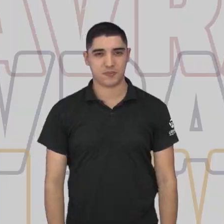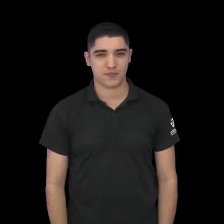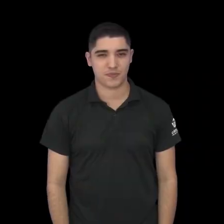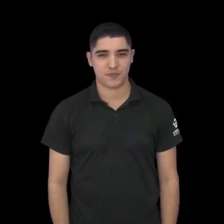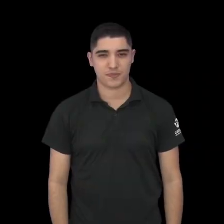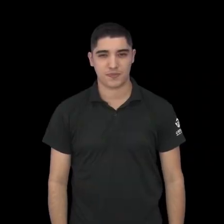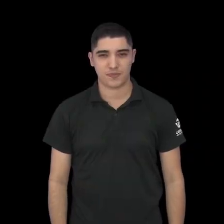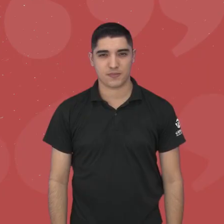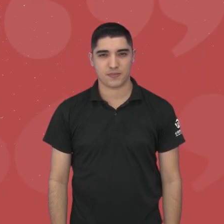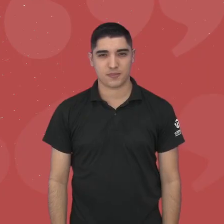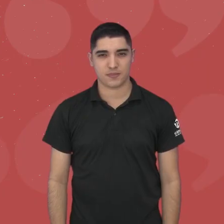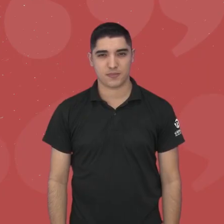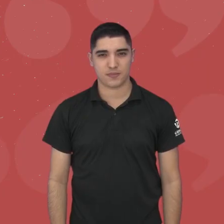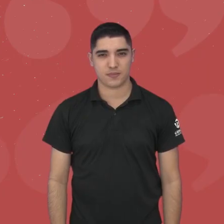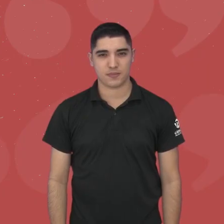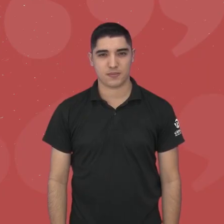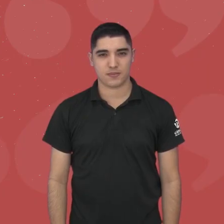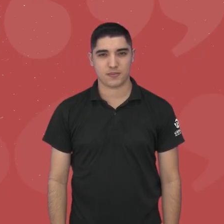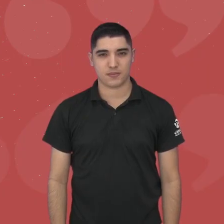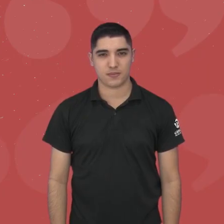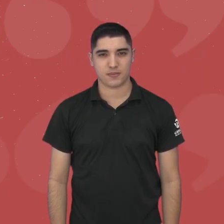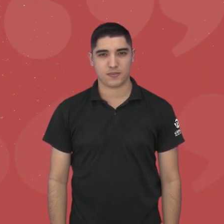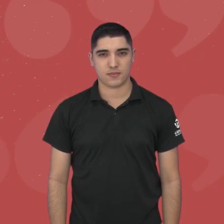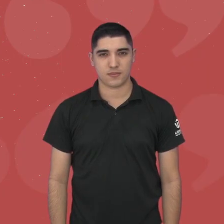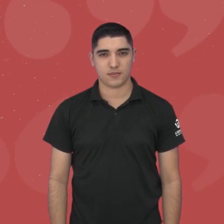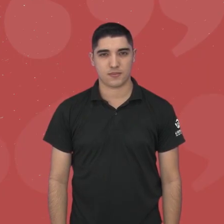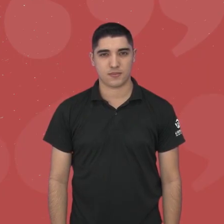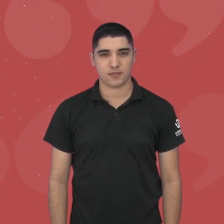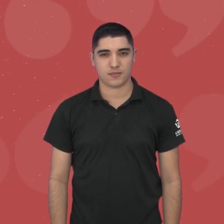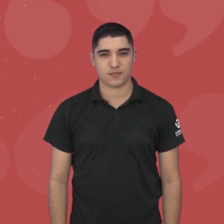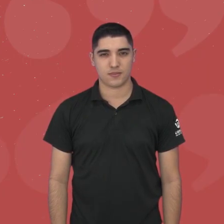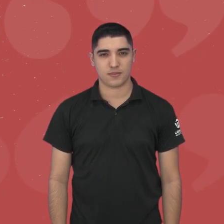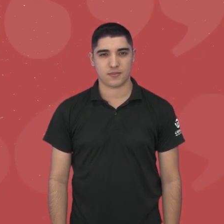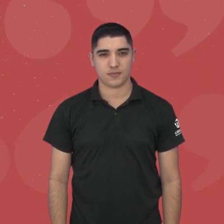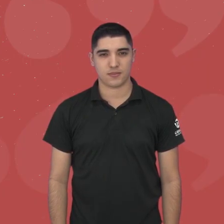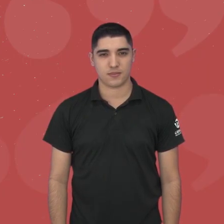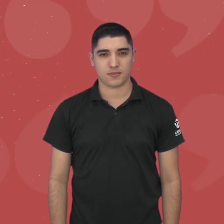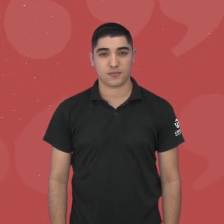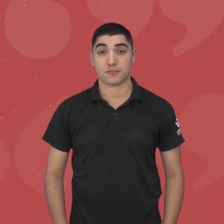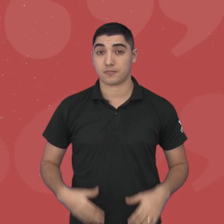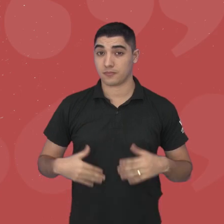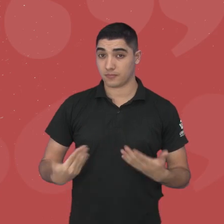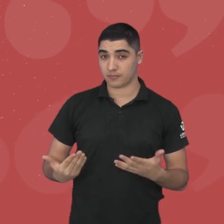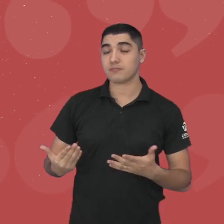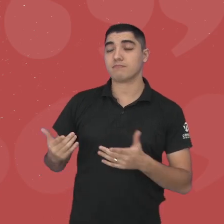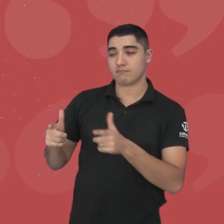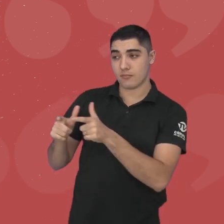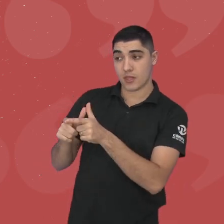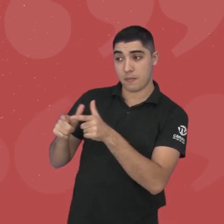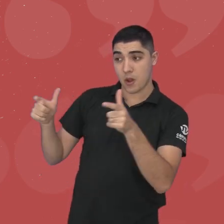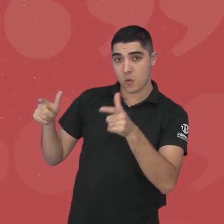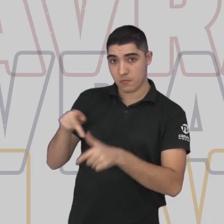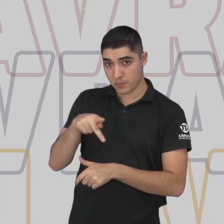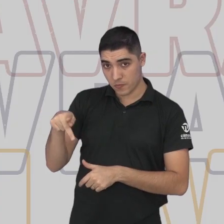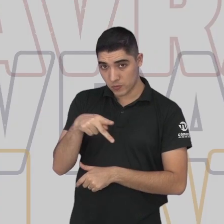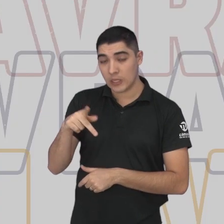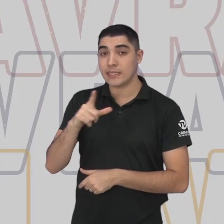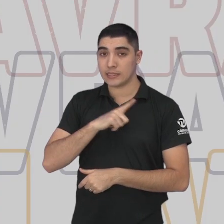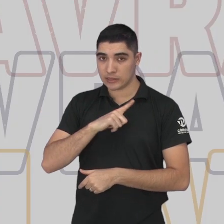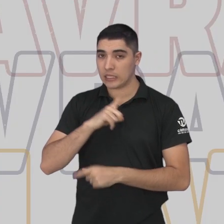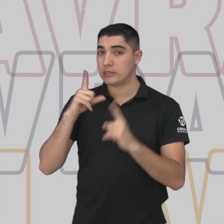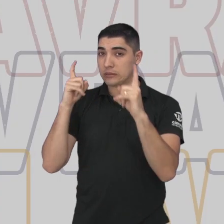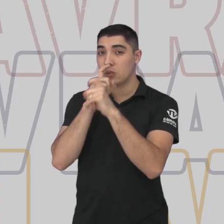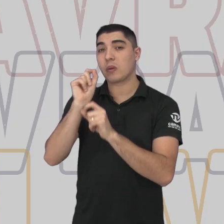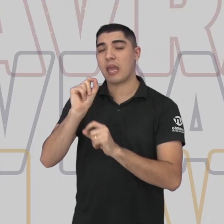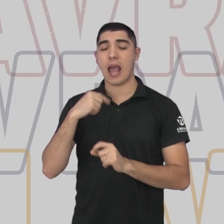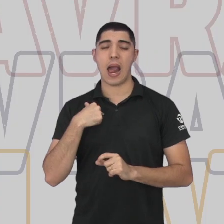medo. Quais as dificuldades enfrentadas pelo educador com o método lúdico? O professor tem